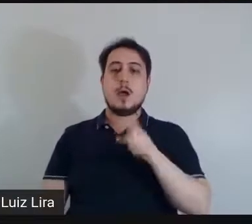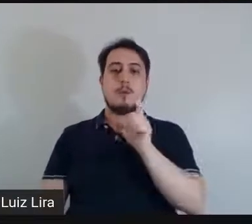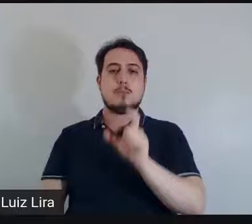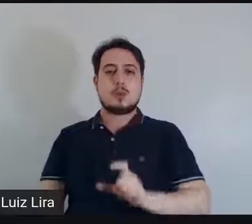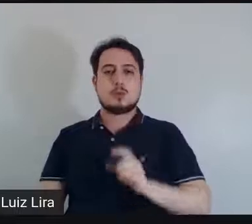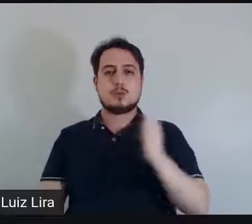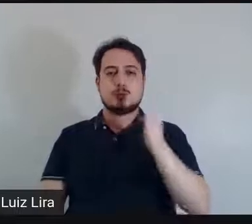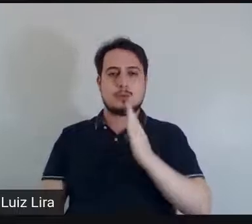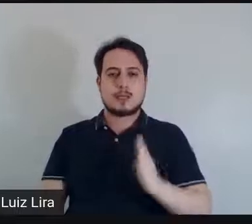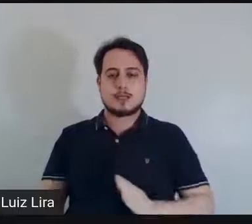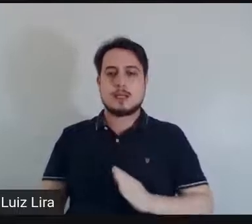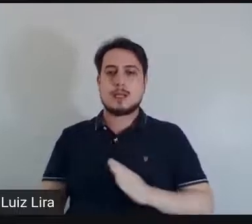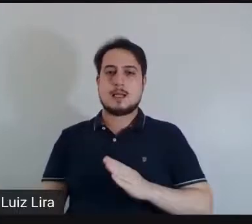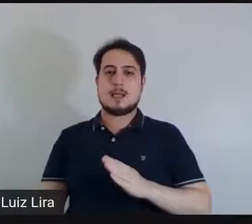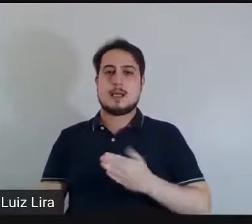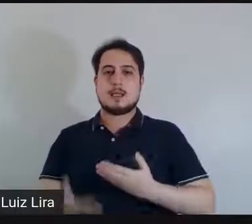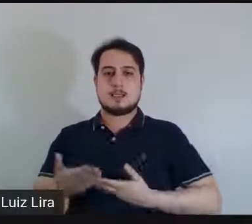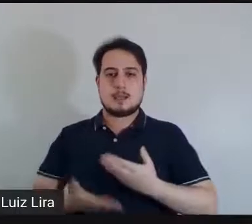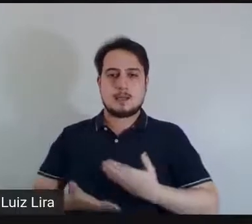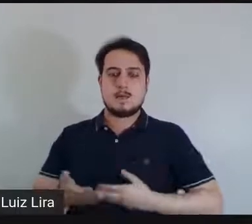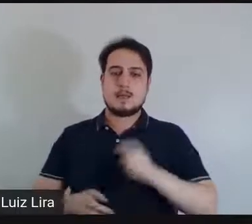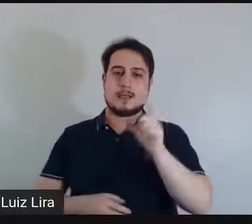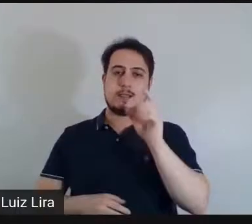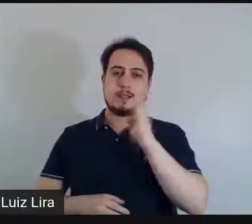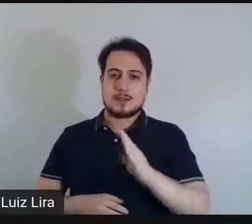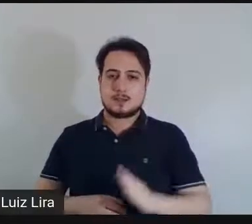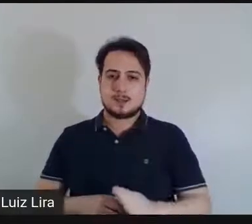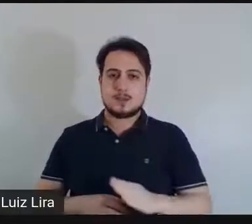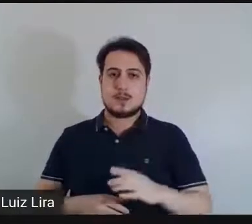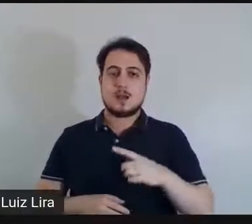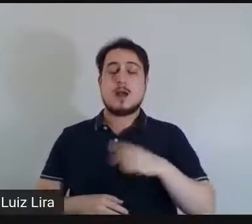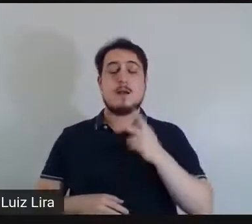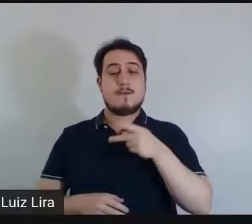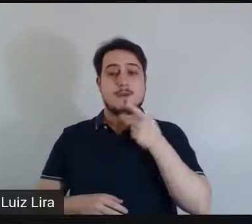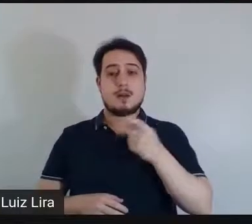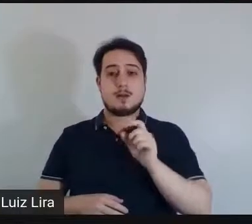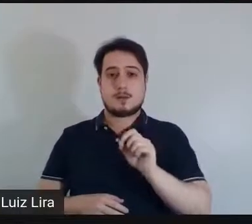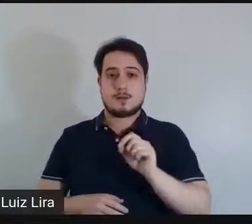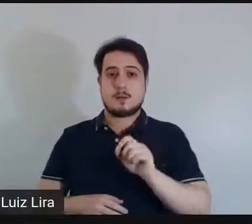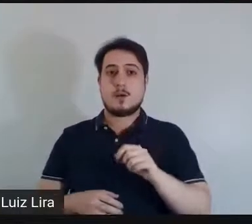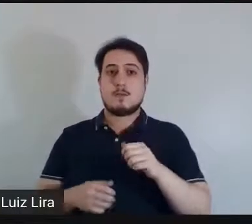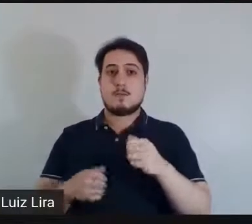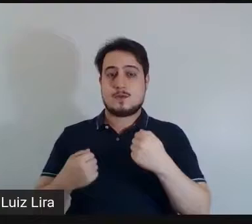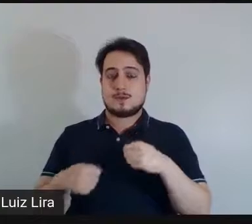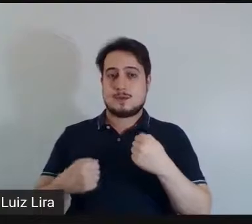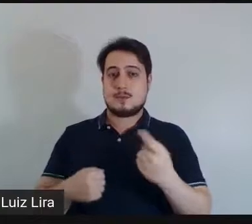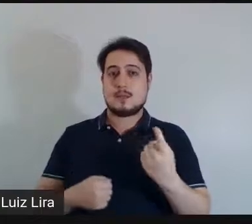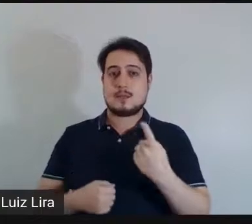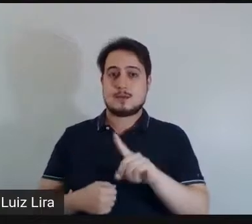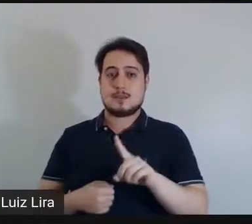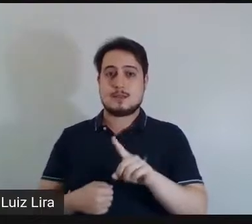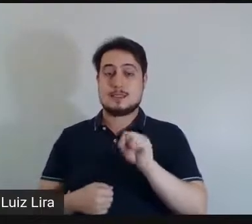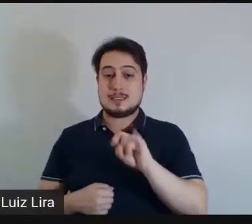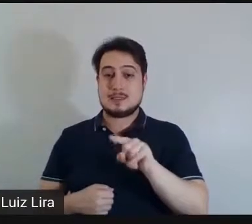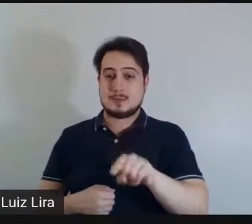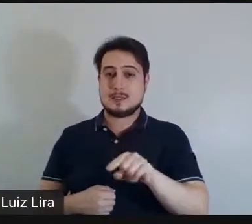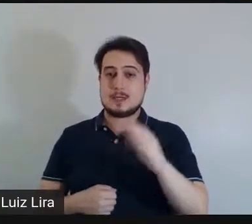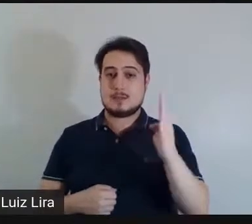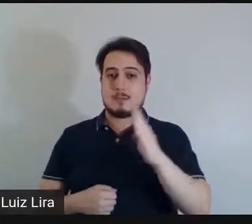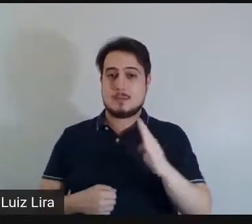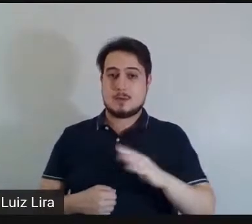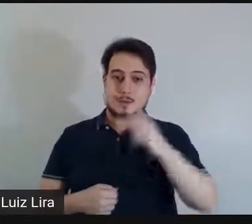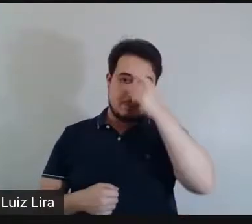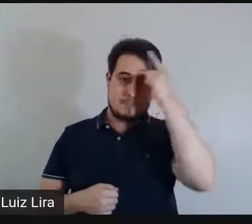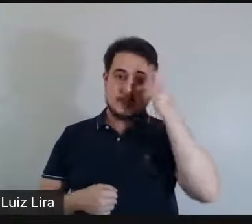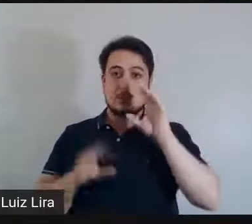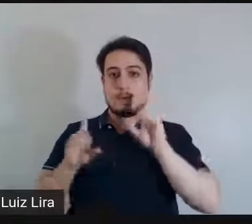tem na Previdência 8243, onde ele diz, olha, você vai vencer no desempate se você tiver pessoas portadoras